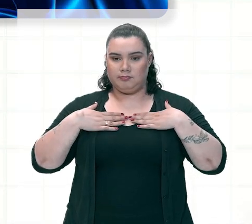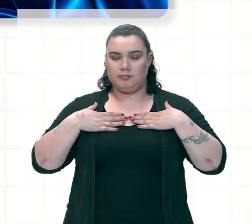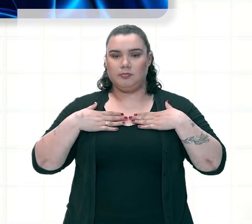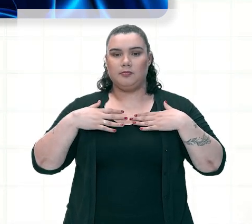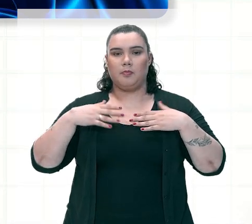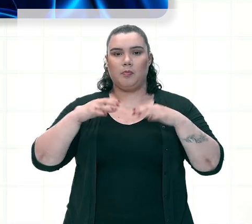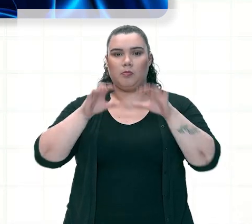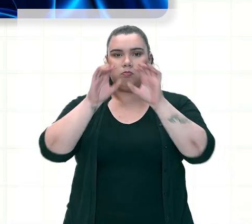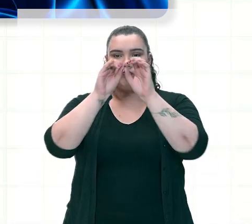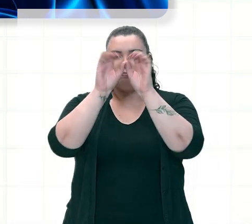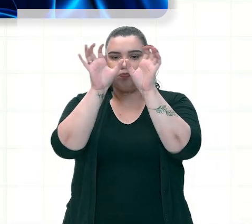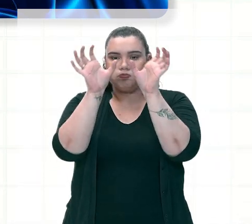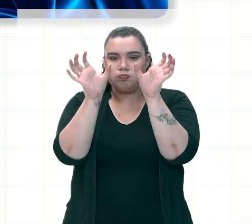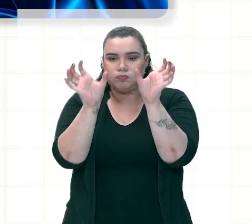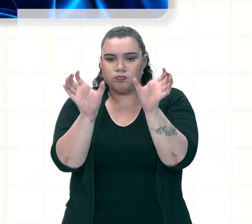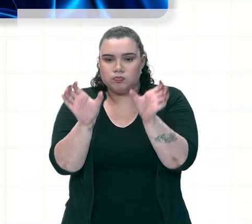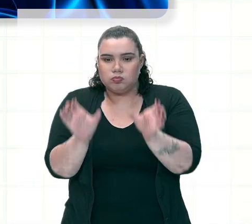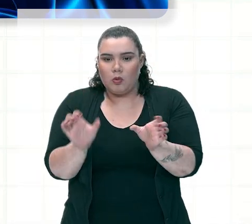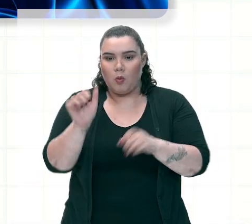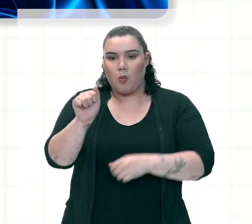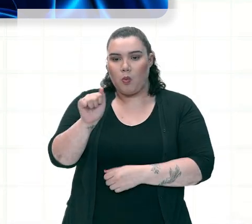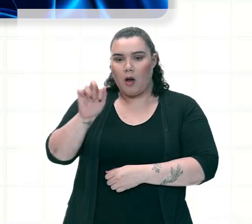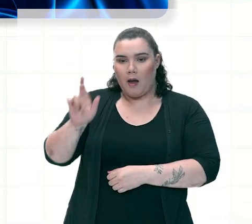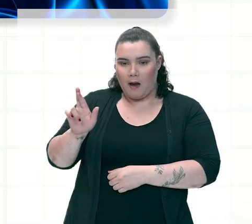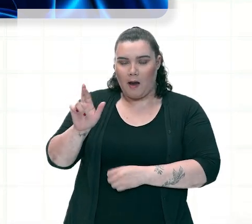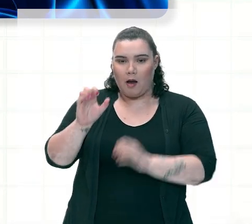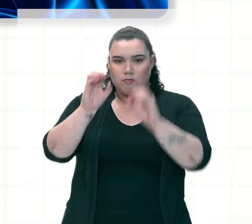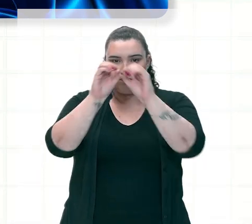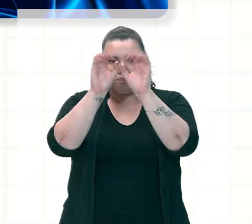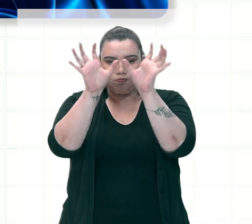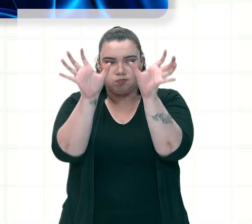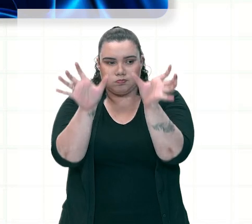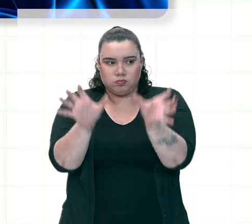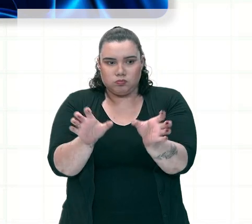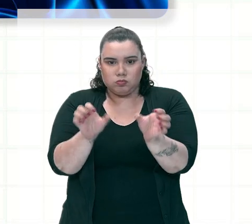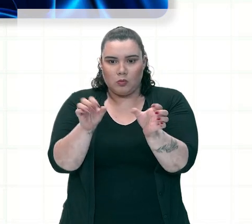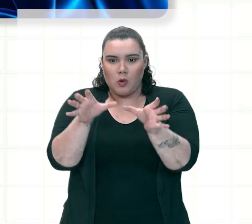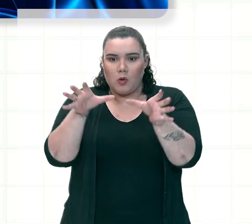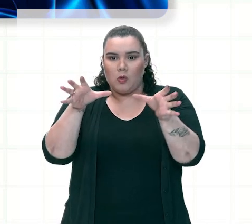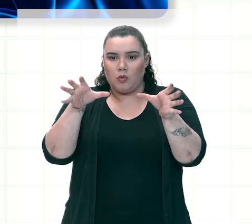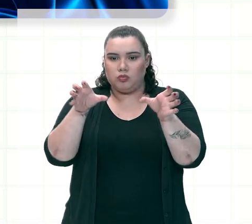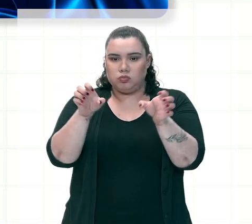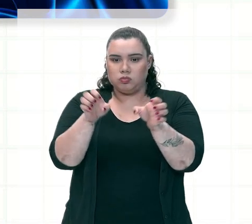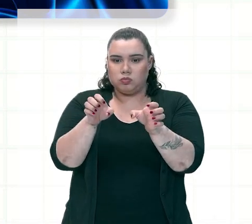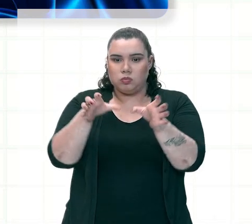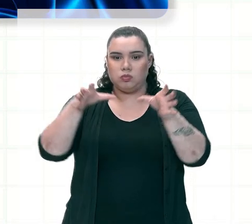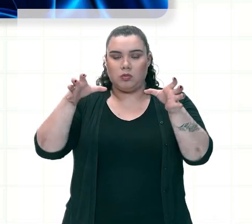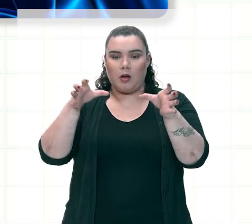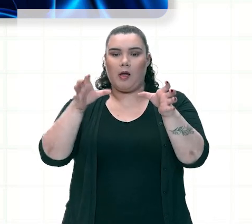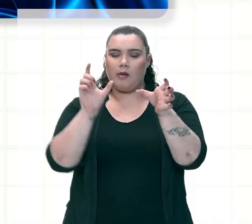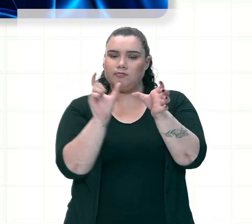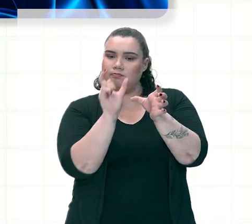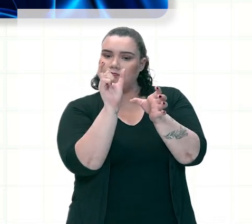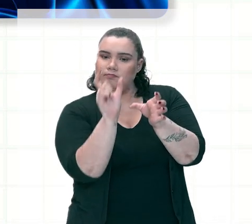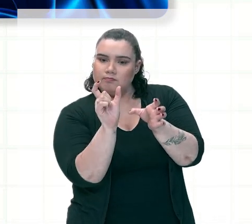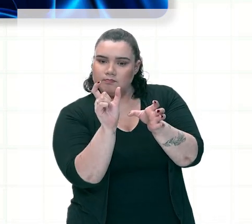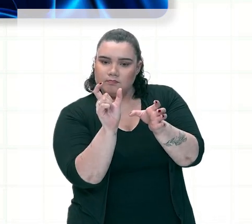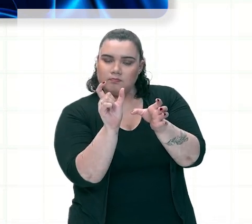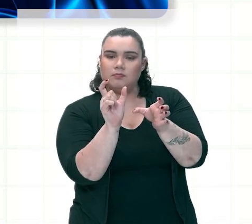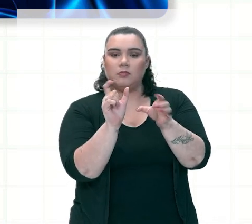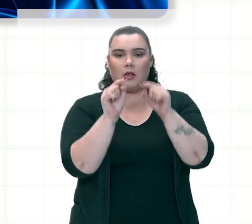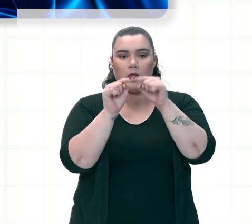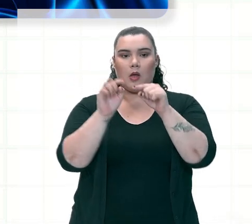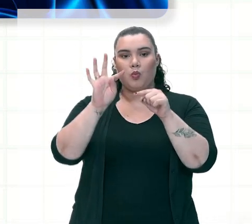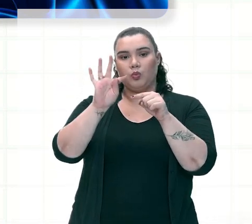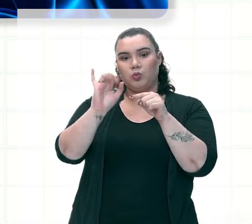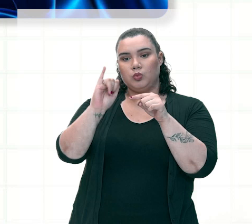pulmões, né? Então aqui está a localização dessa glândula entre os pulmões e produz um hormônio que atua na